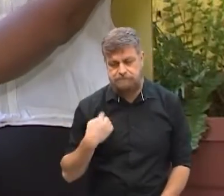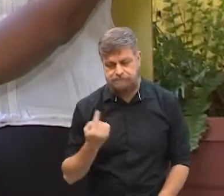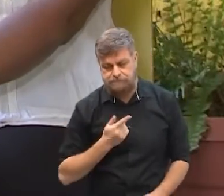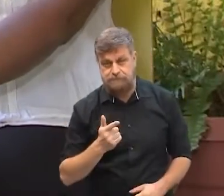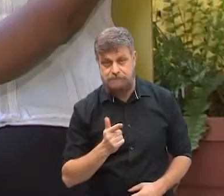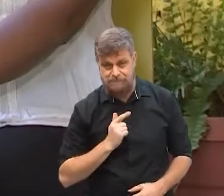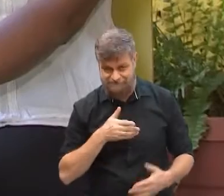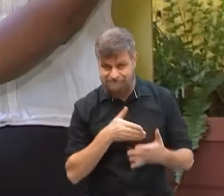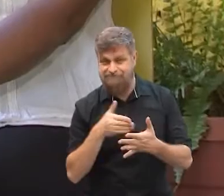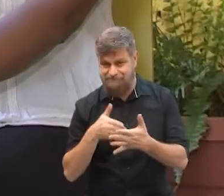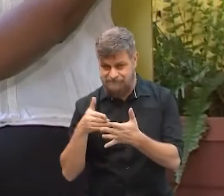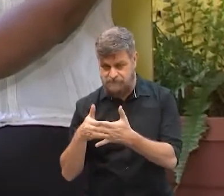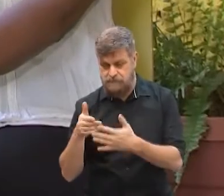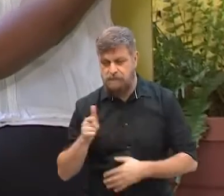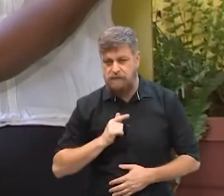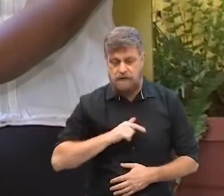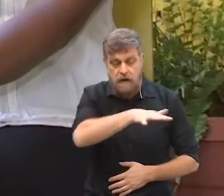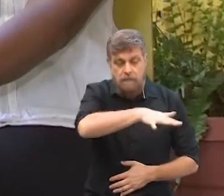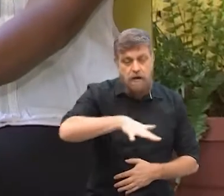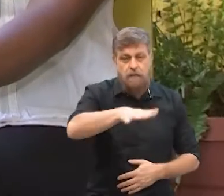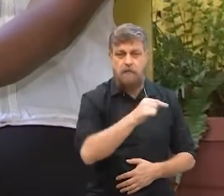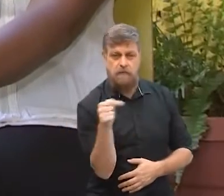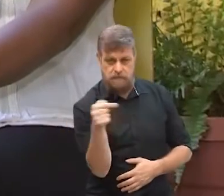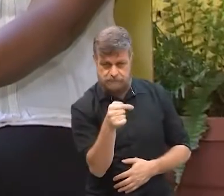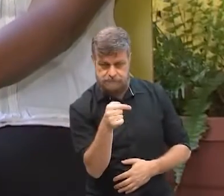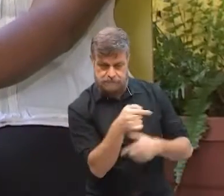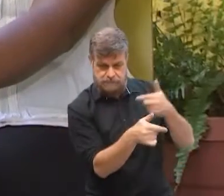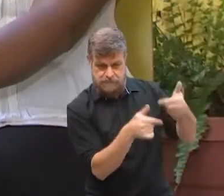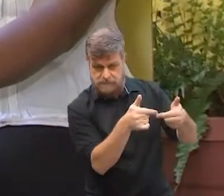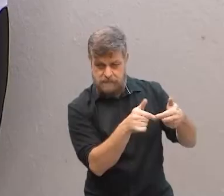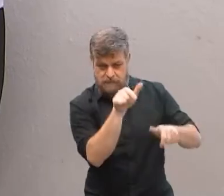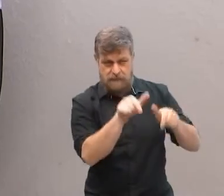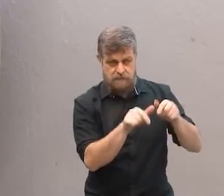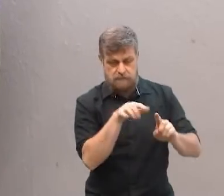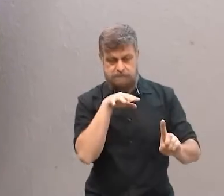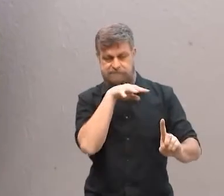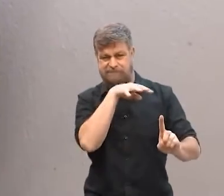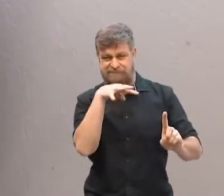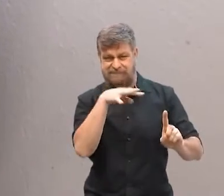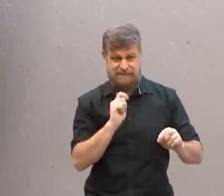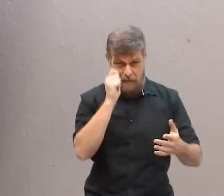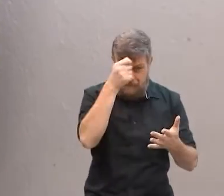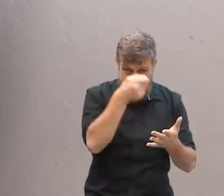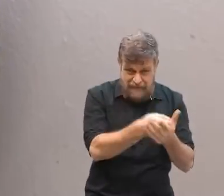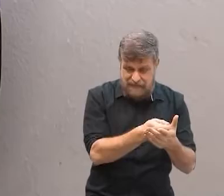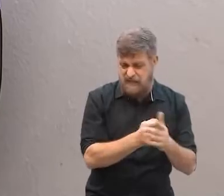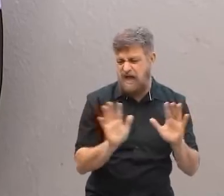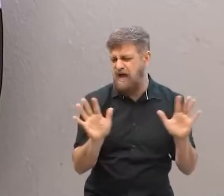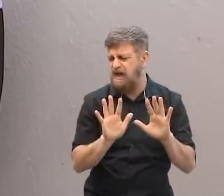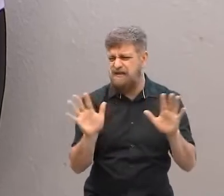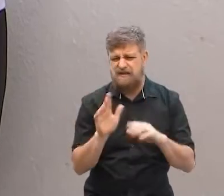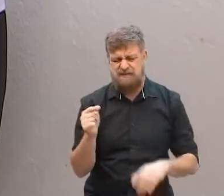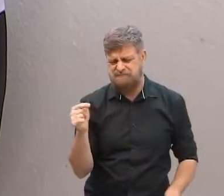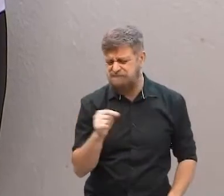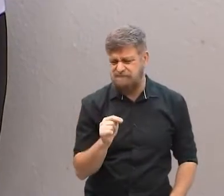enfrenta alguns obstáculos. Dependendo da região que você vá trabalhar, as pessoas não querem pagar um valor